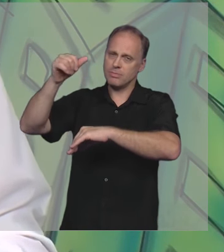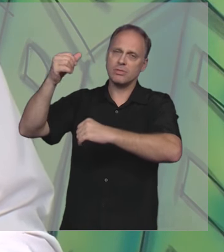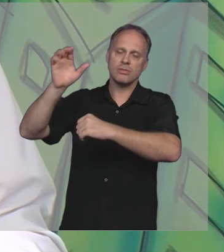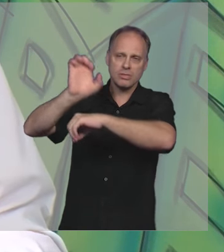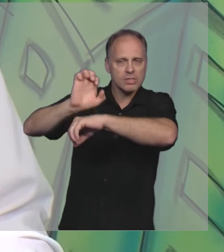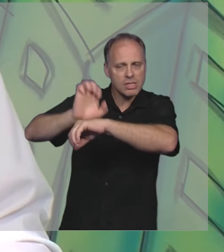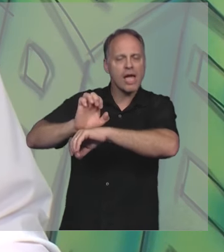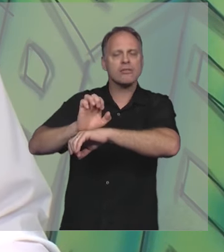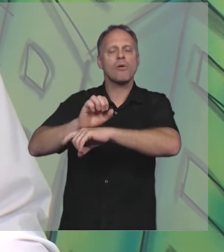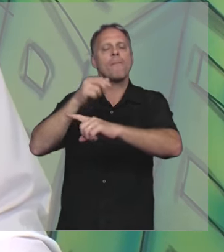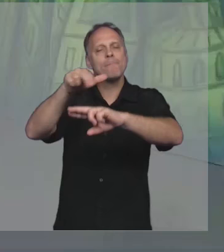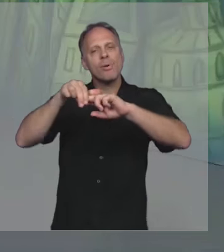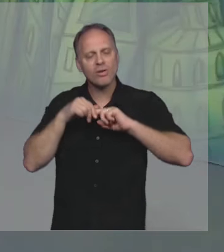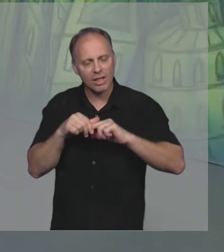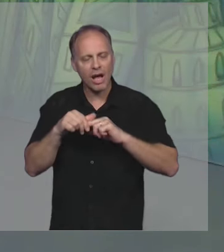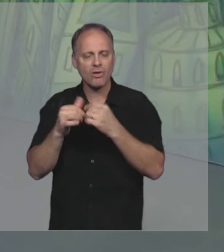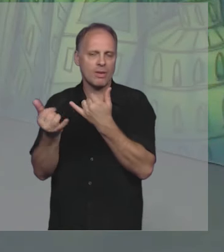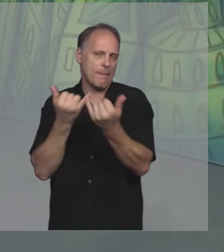até devido às questões